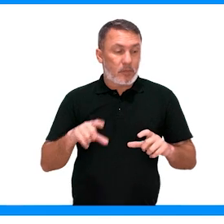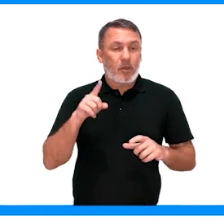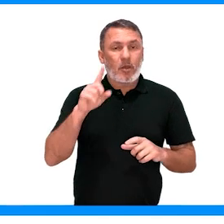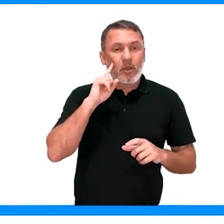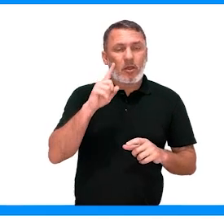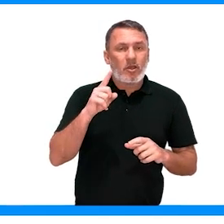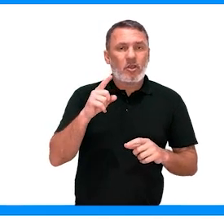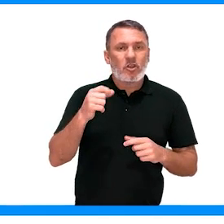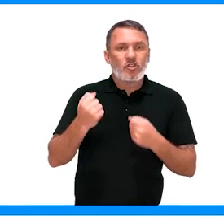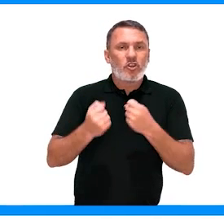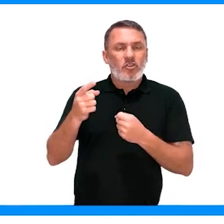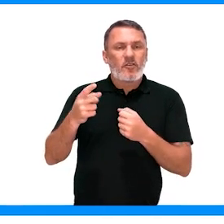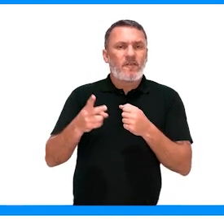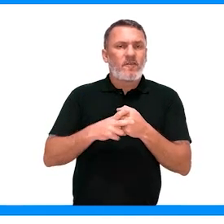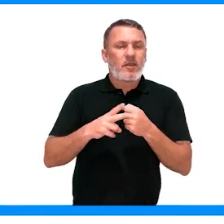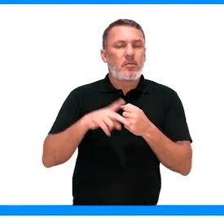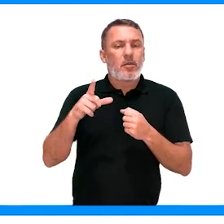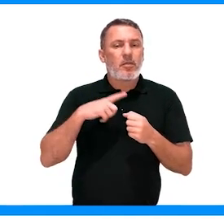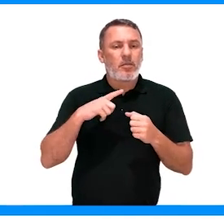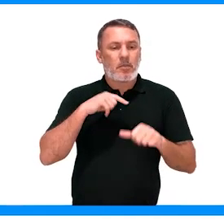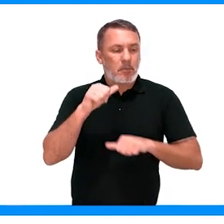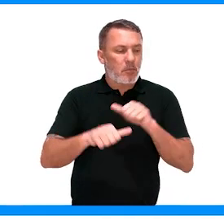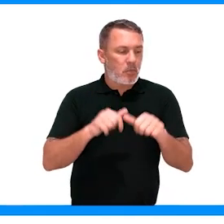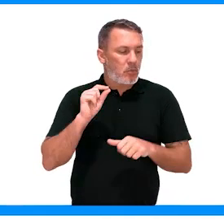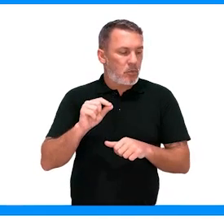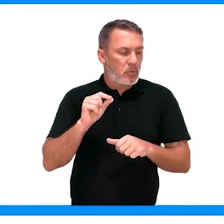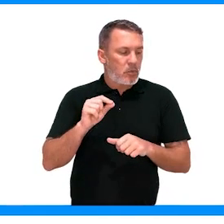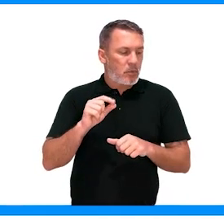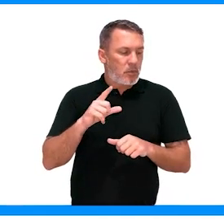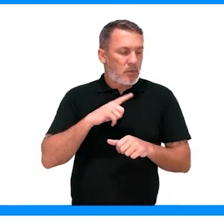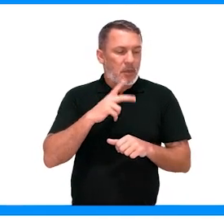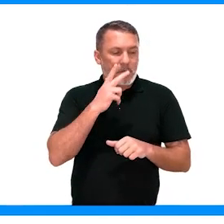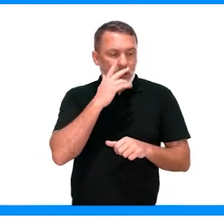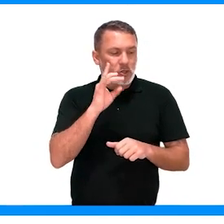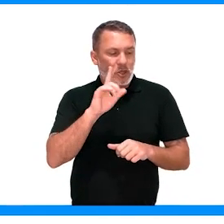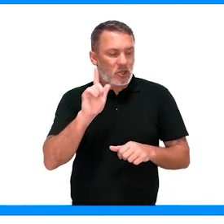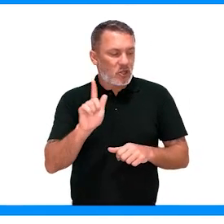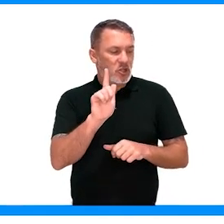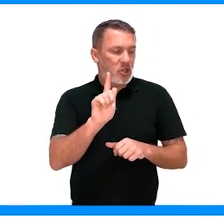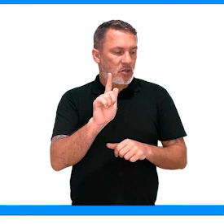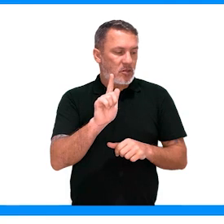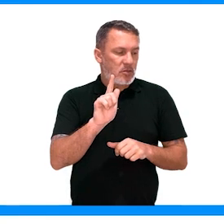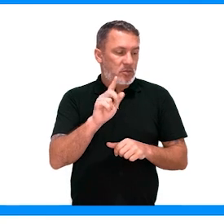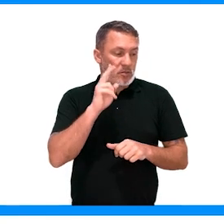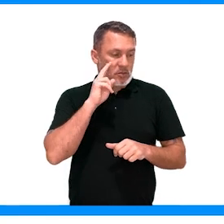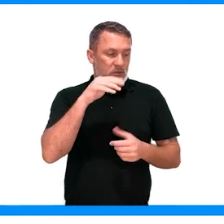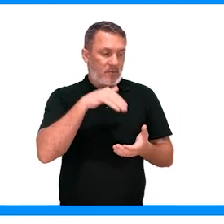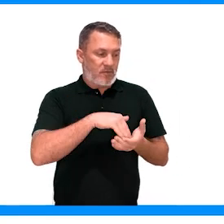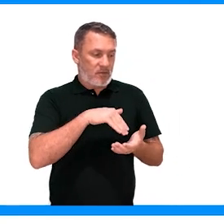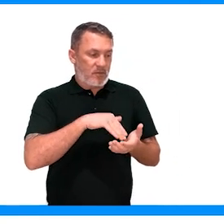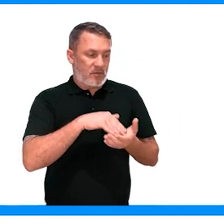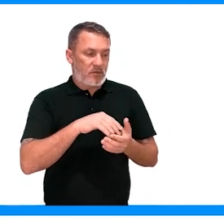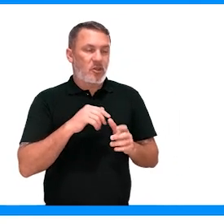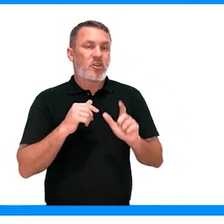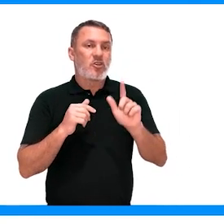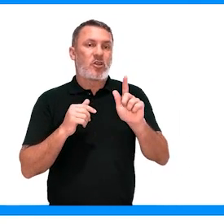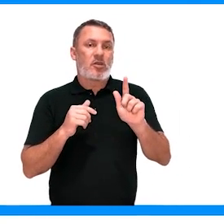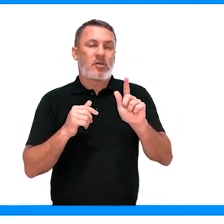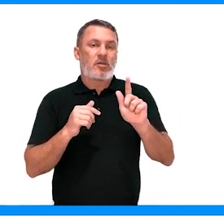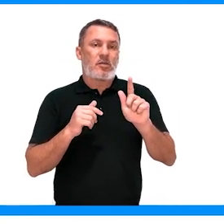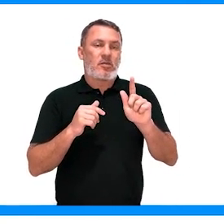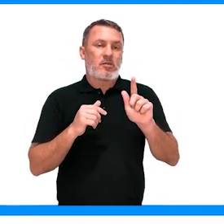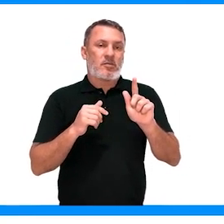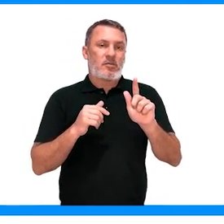Esse verbinho, ele sofre a irregularidade de entrar um Gzinho aí na primeira pessoa. Então, o verbinho fica